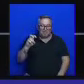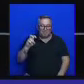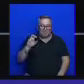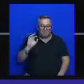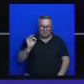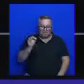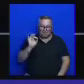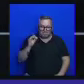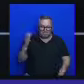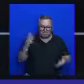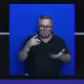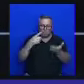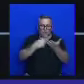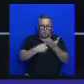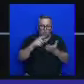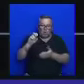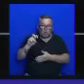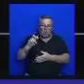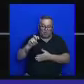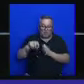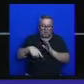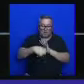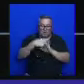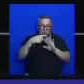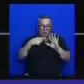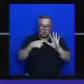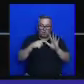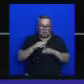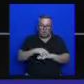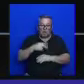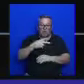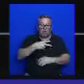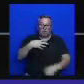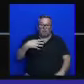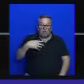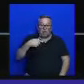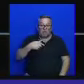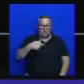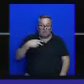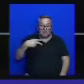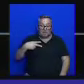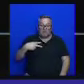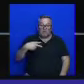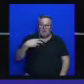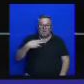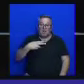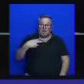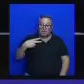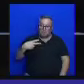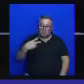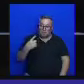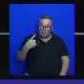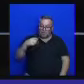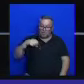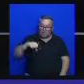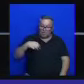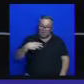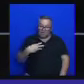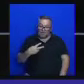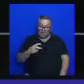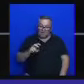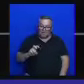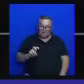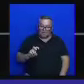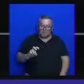Muito bem, vamos confirmar os 5 números sorteados. 24, 72, 32,